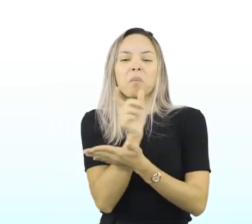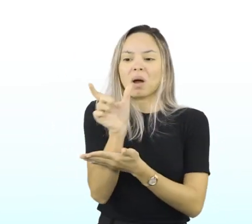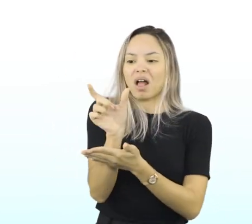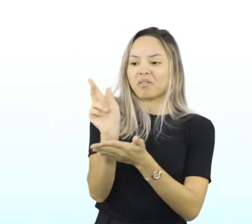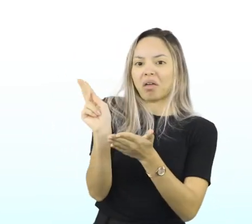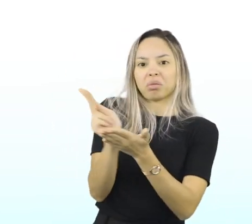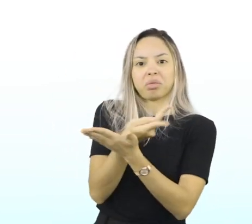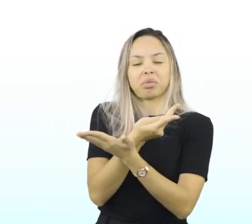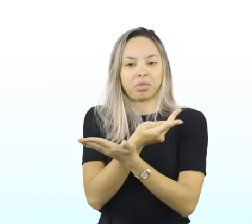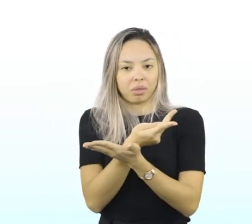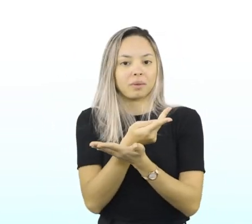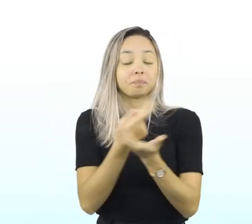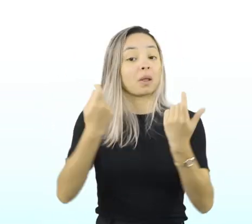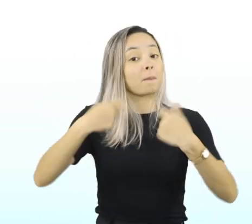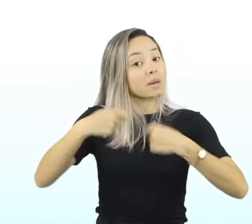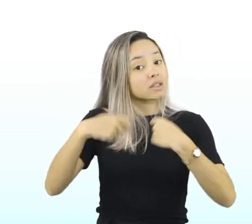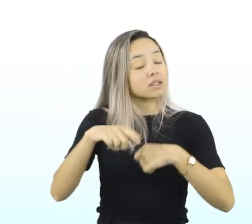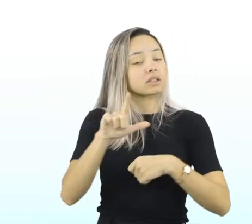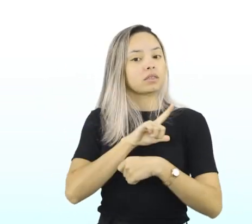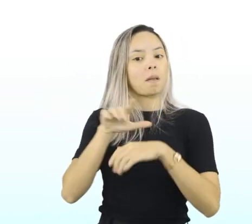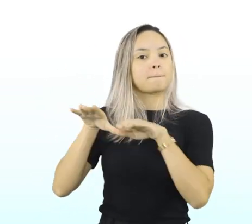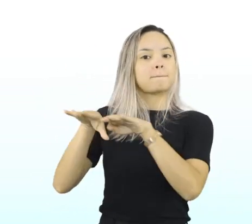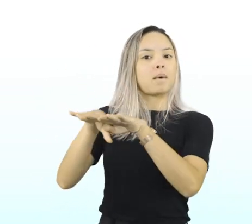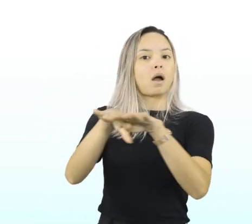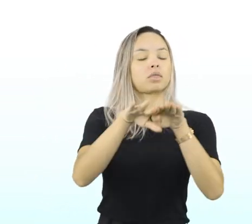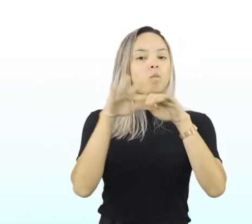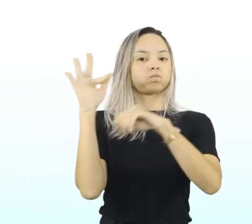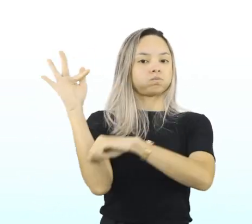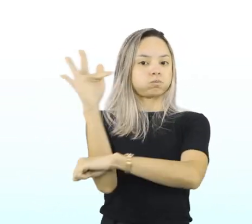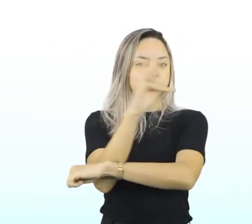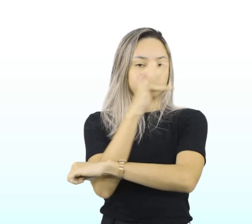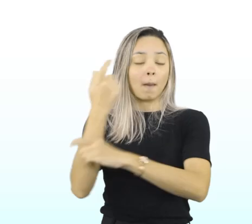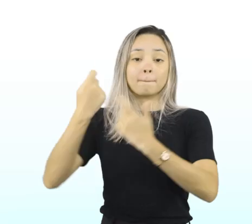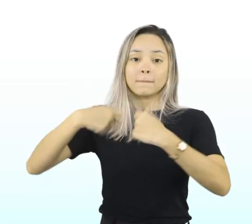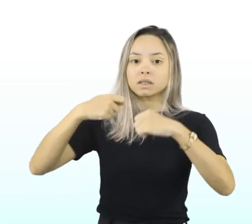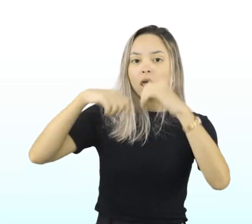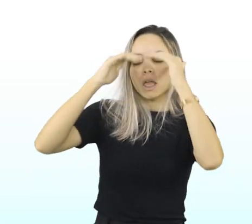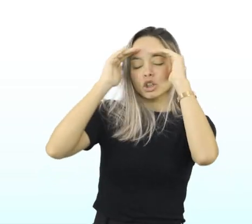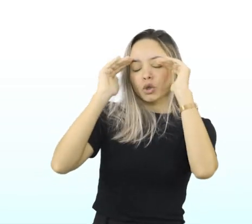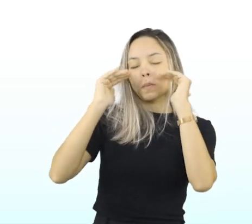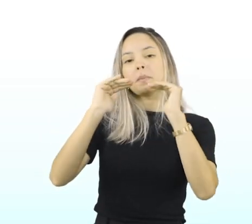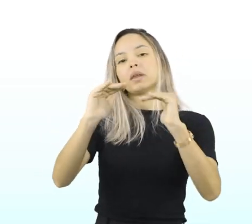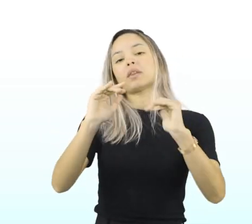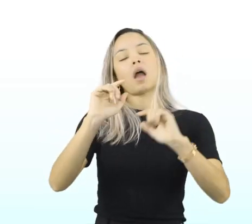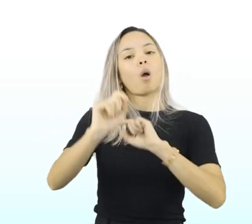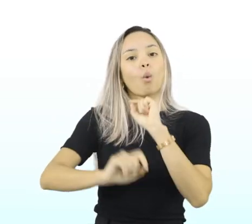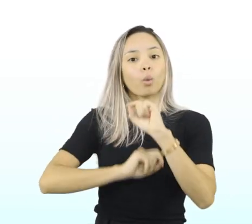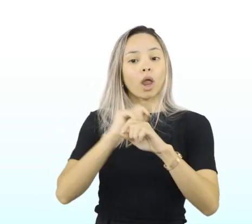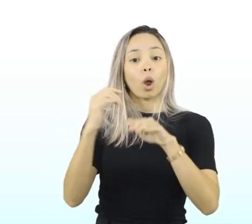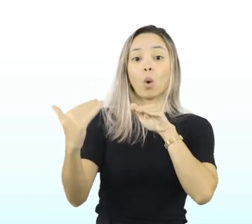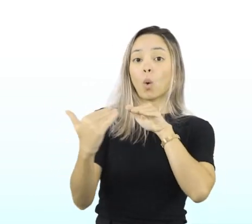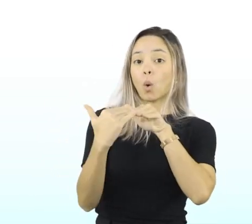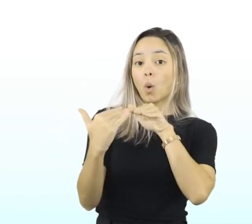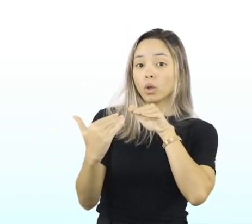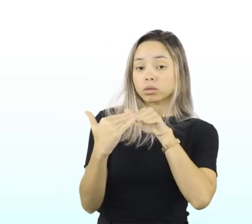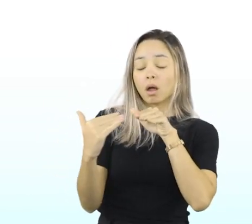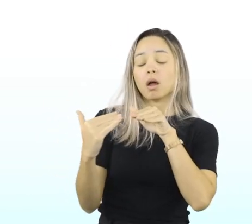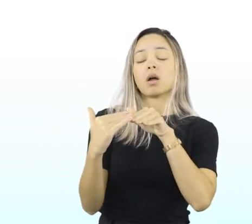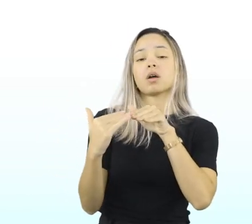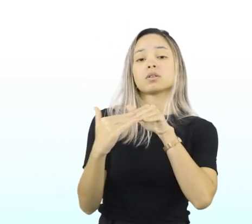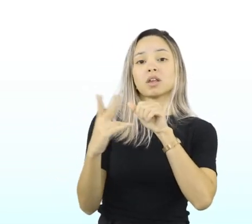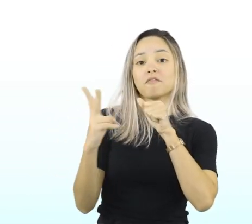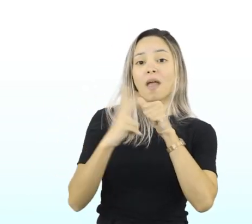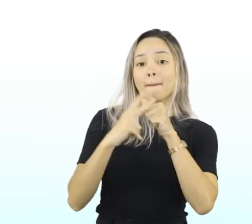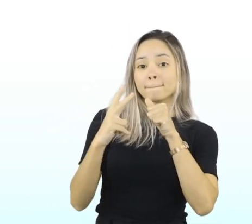erros gramaticais. Você tem que usar a norma padrão, ou seja, você vai ter que respeitar o uso da concordância verbal,